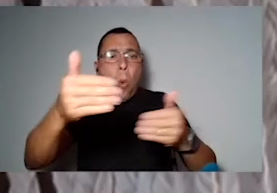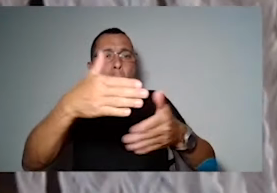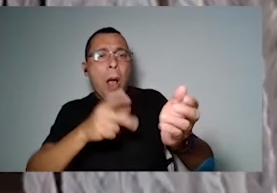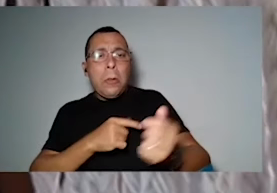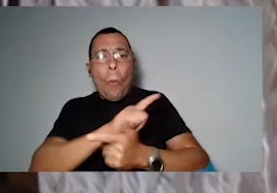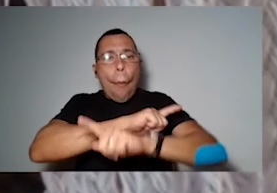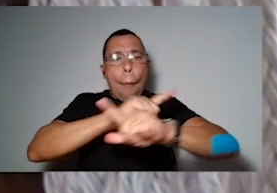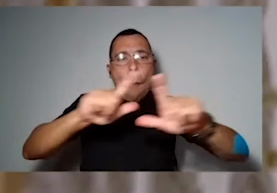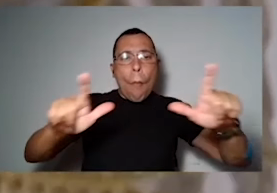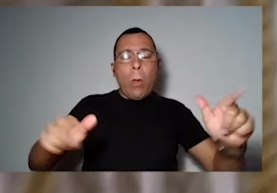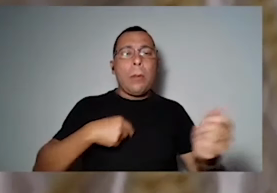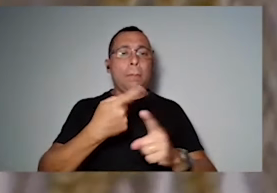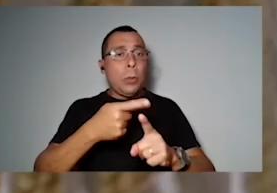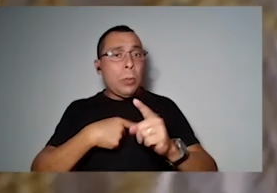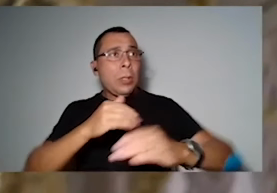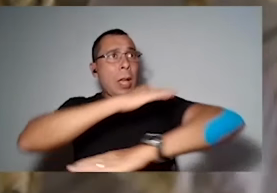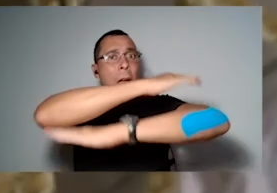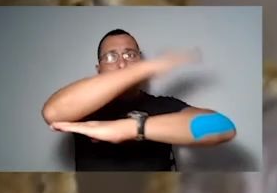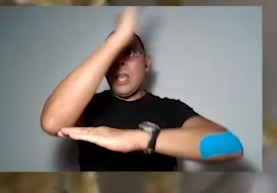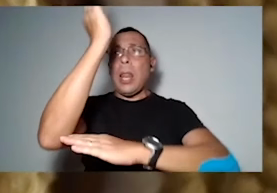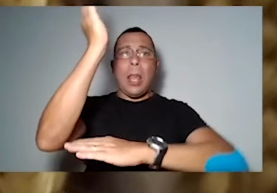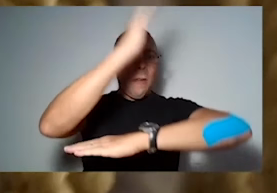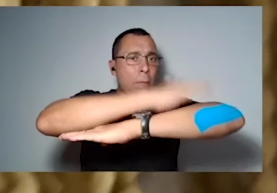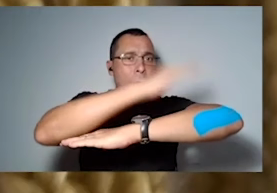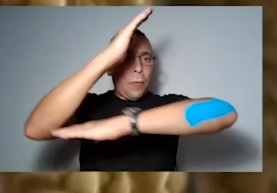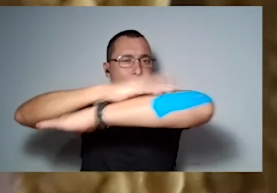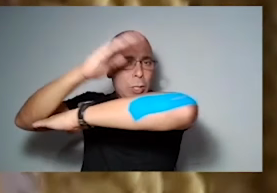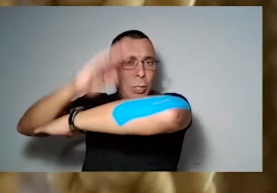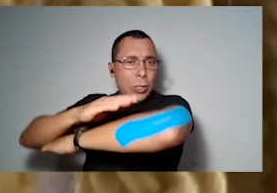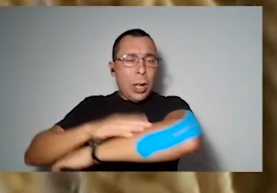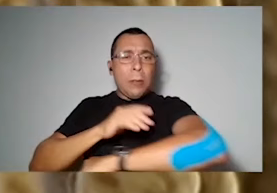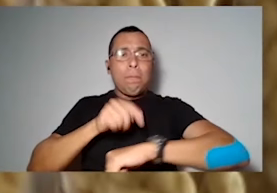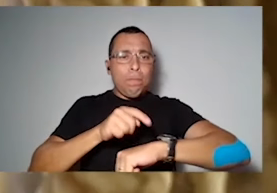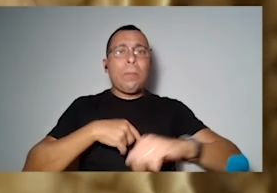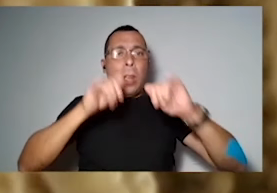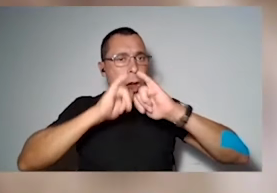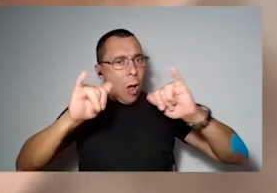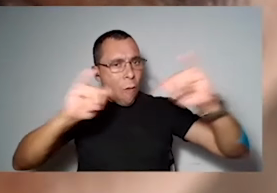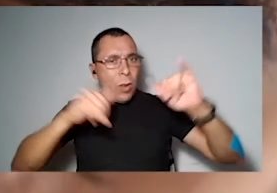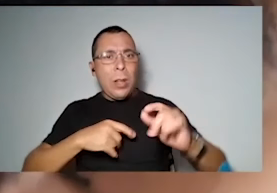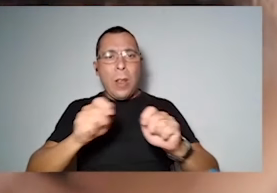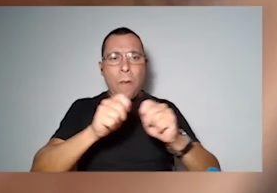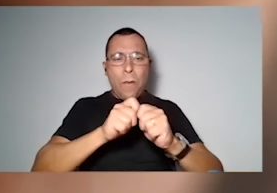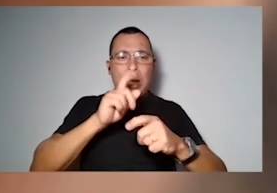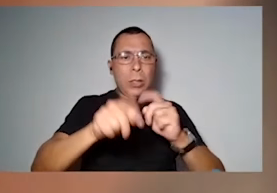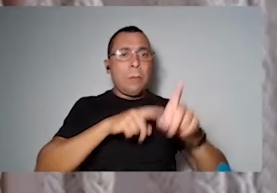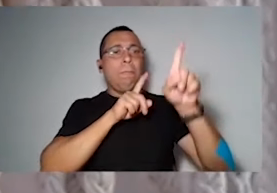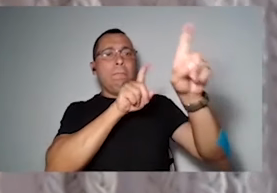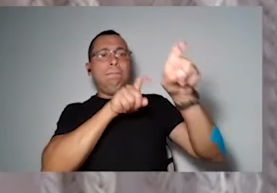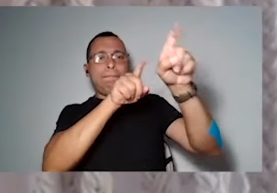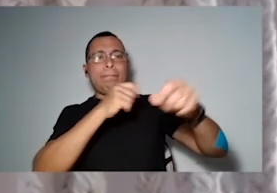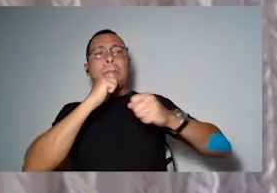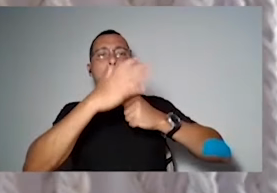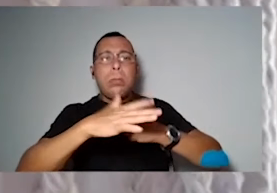sem móveis e o eco se dispôs em monólogos porque as janelas estavam sempre fechadas nessa época. Eu falei quando me desfiz em âncoras